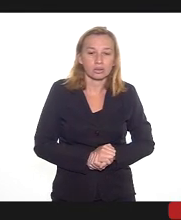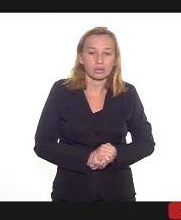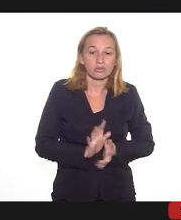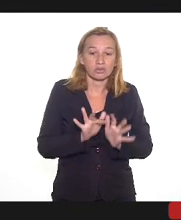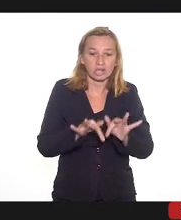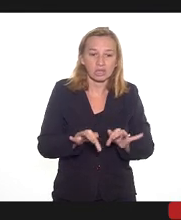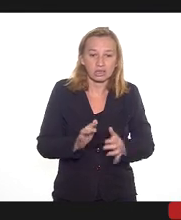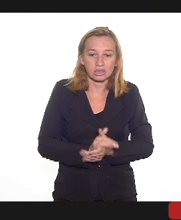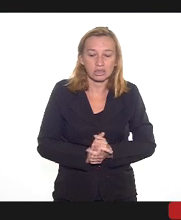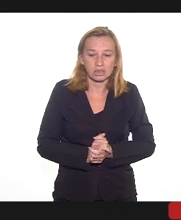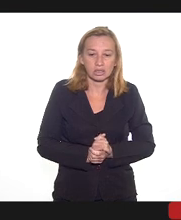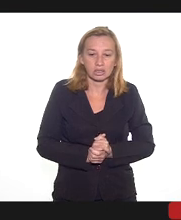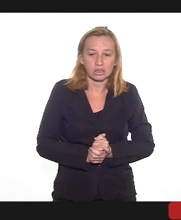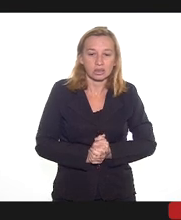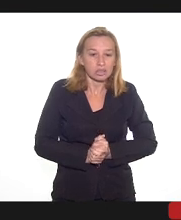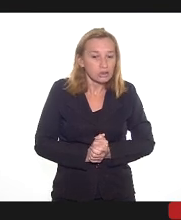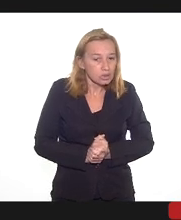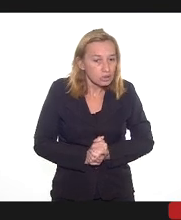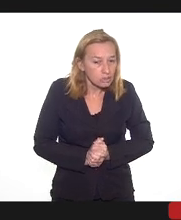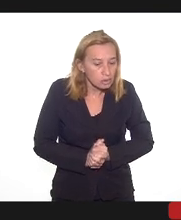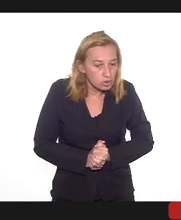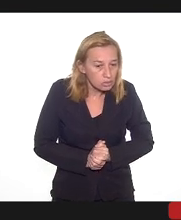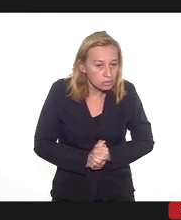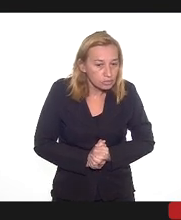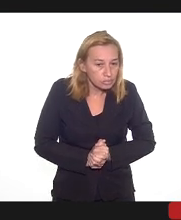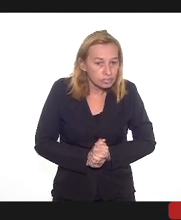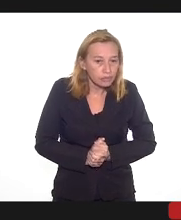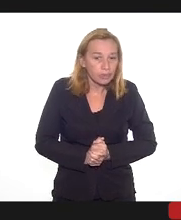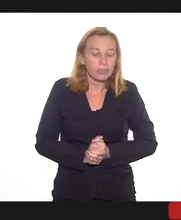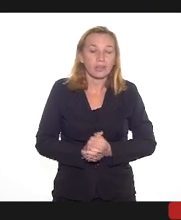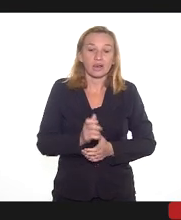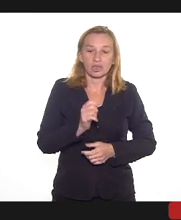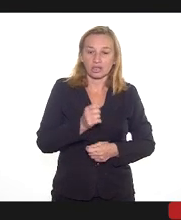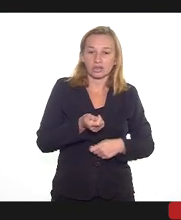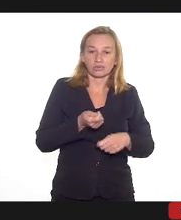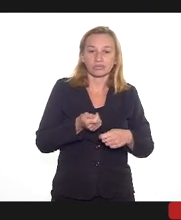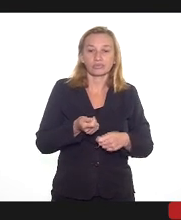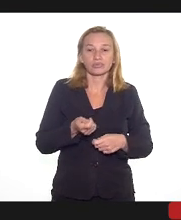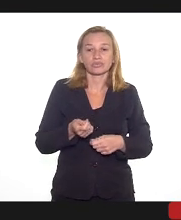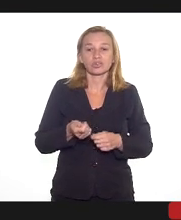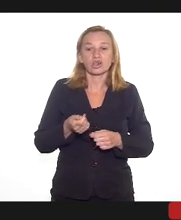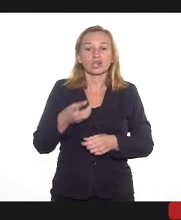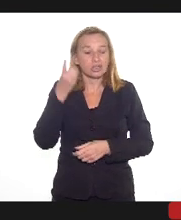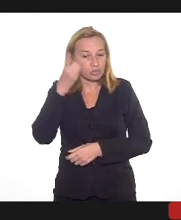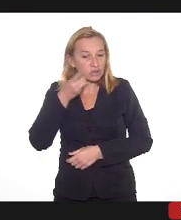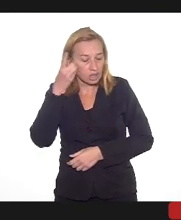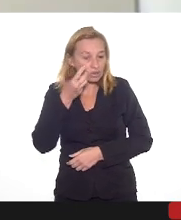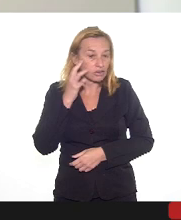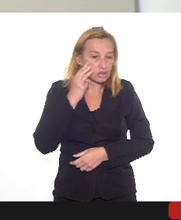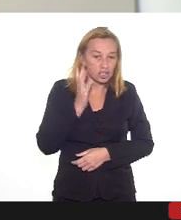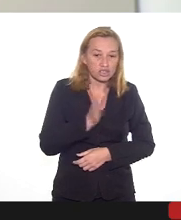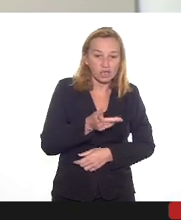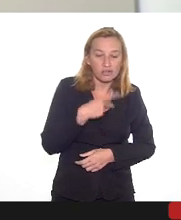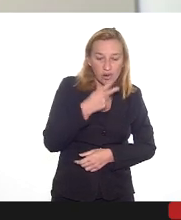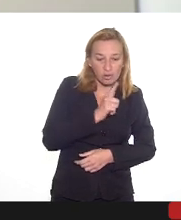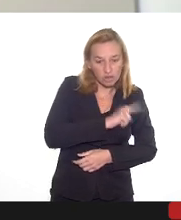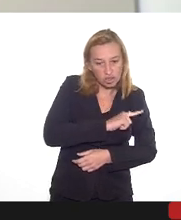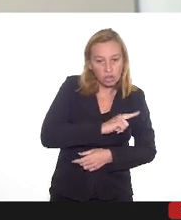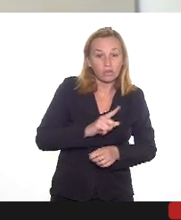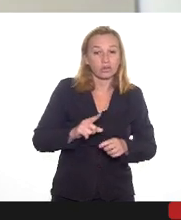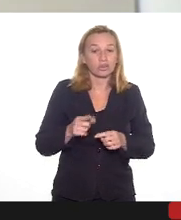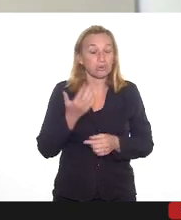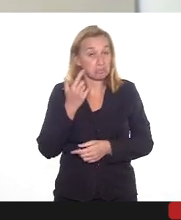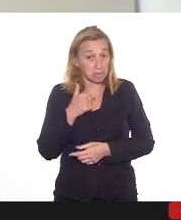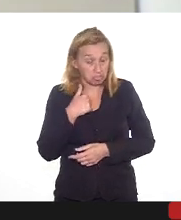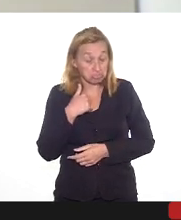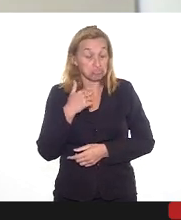fechar o que enviou para a LERJ, mas eu fui consultado antes, fiz sugestões, como o deputado Valdec destacou, nós fizemos, mas eu entendo que ela não